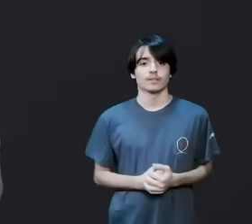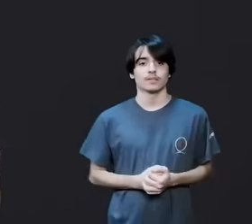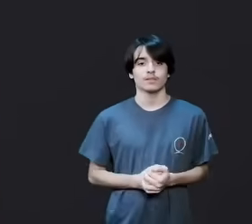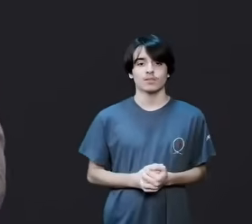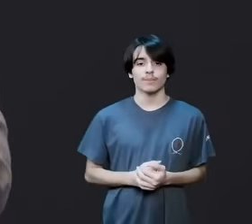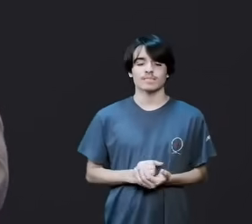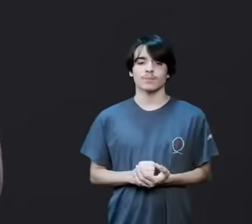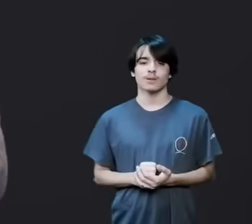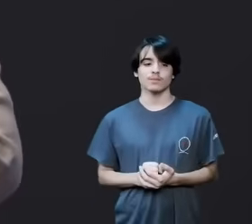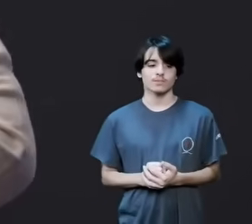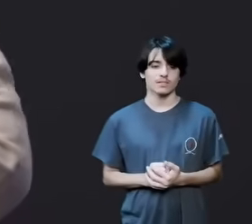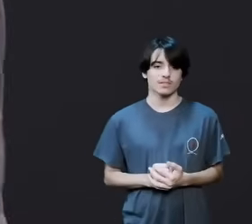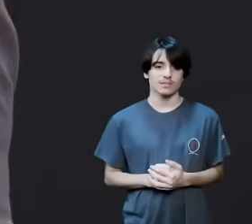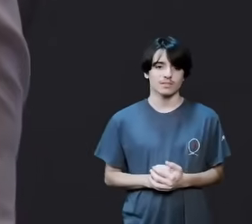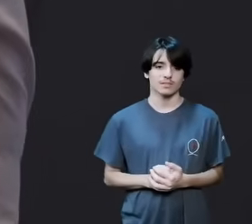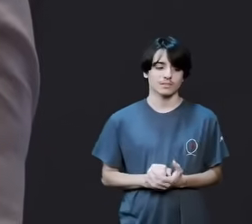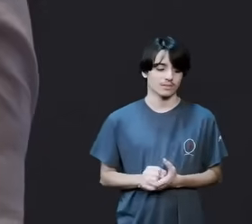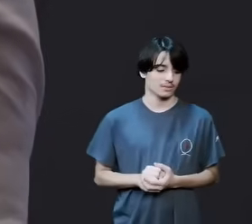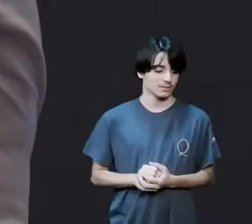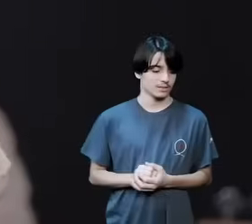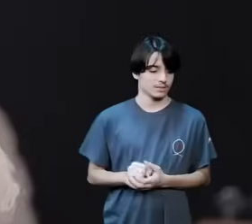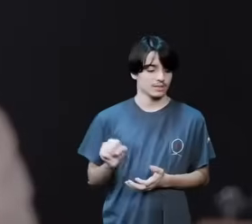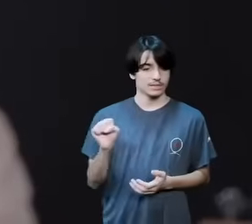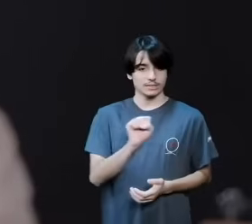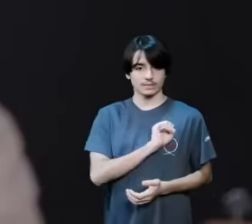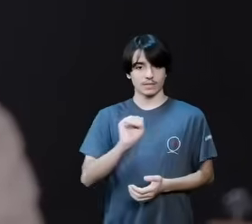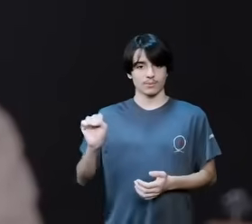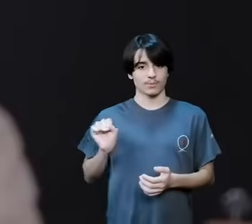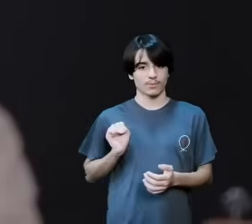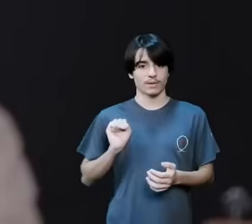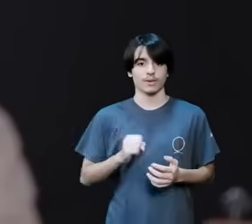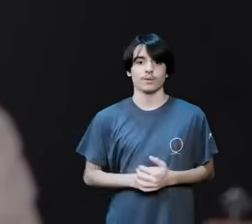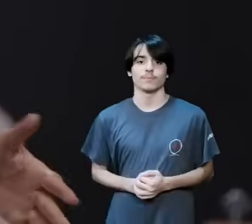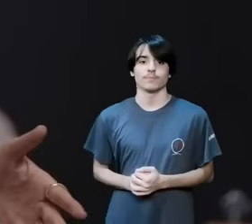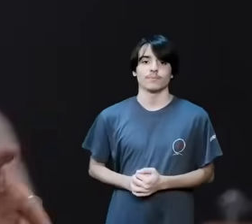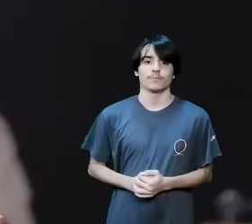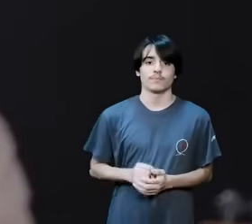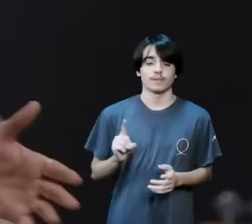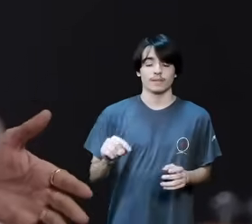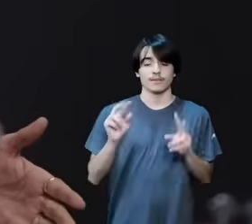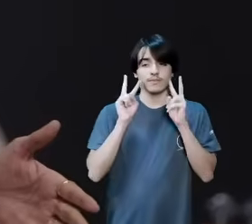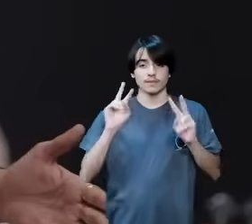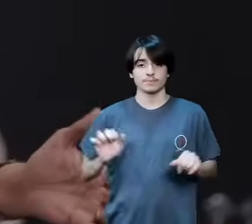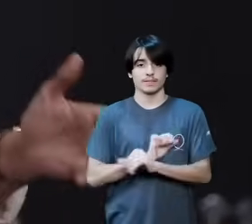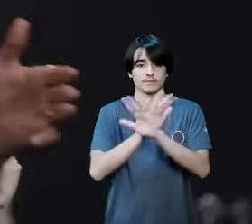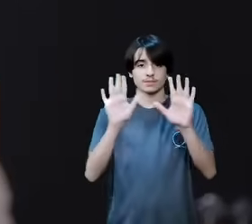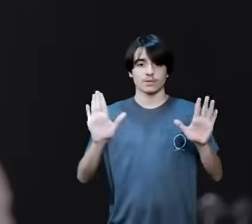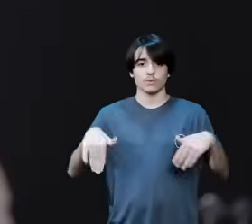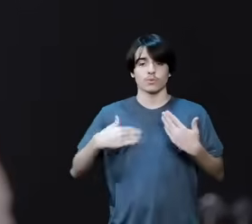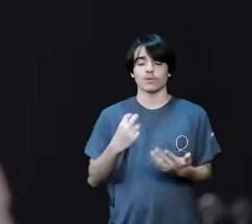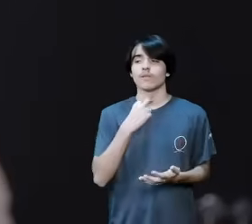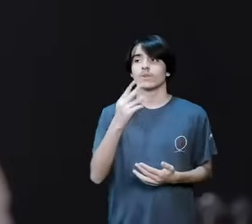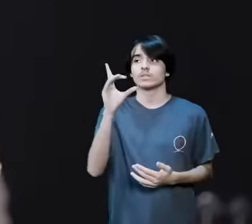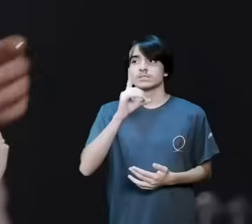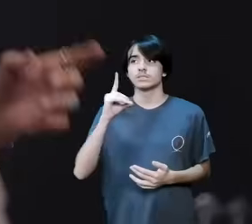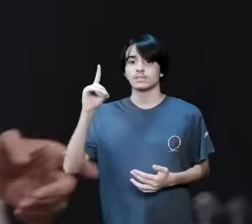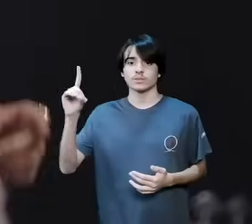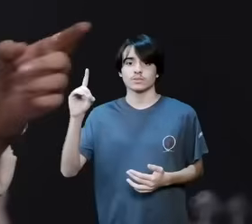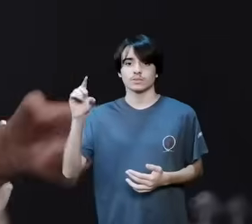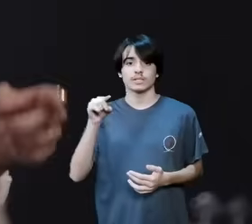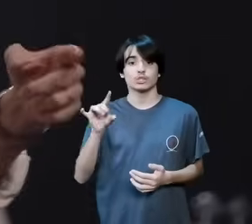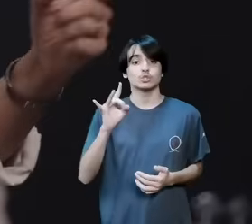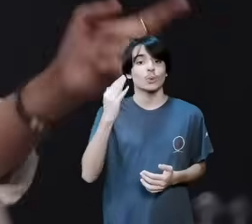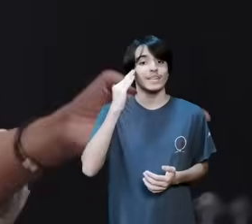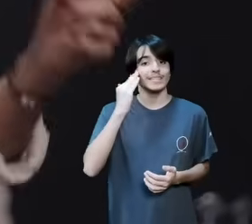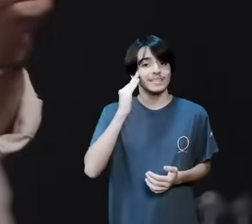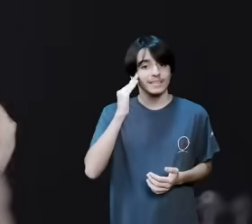nenhum teólogo formado. Na verdade, ele entende bem pouco dessas manifestações. Tanto é que, por três vezes, quando a voz de Deus se manifesta, ele só entende